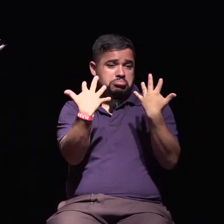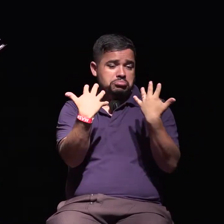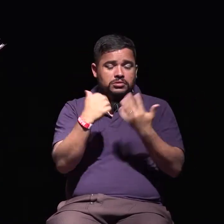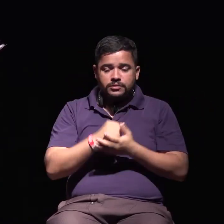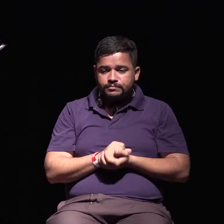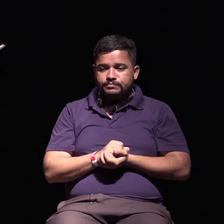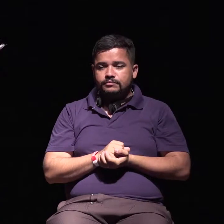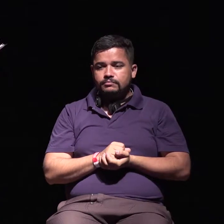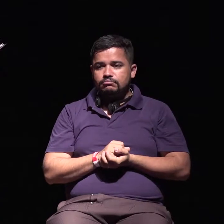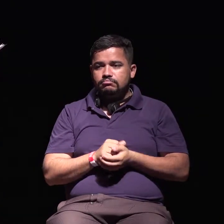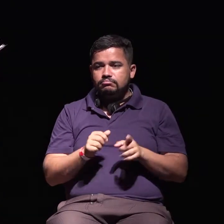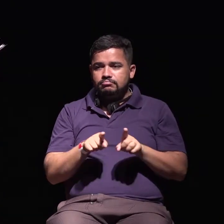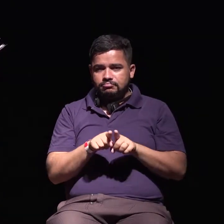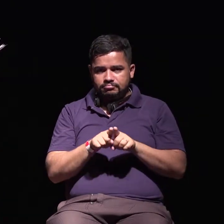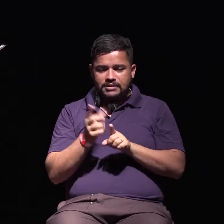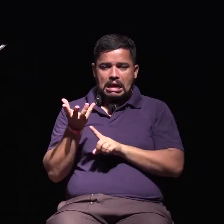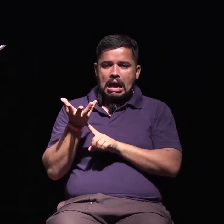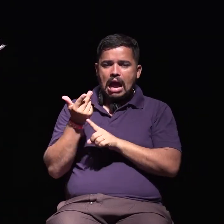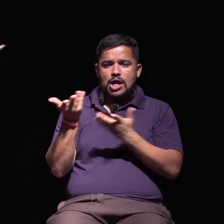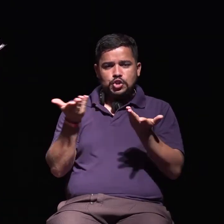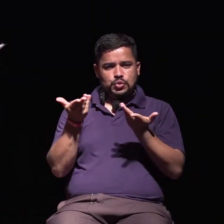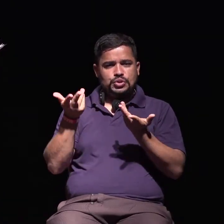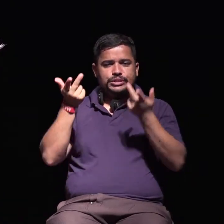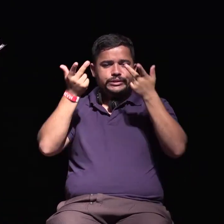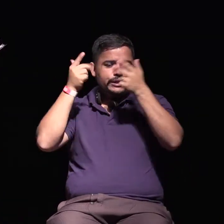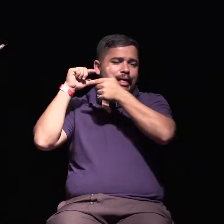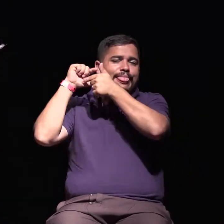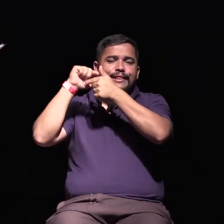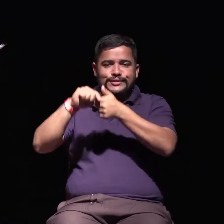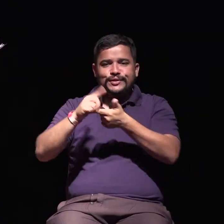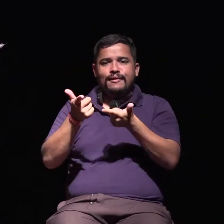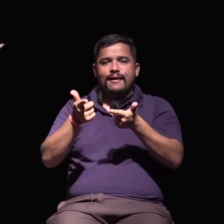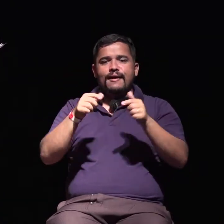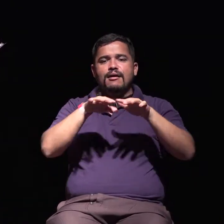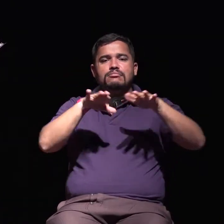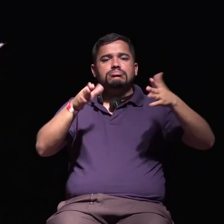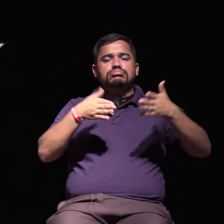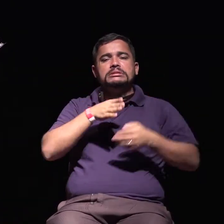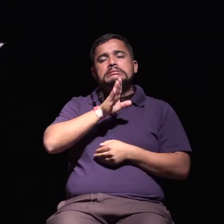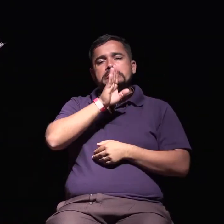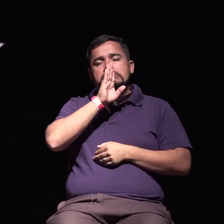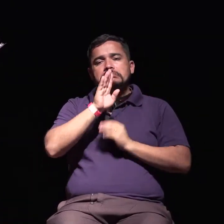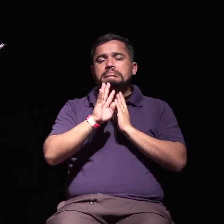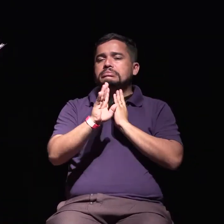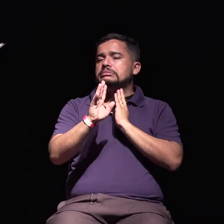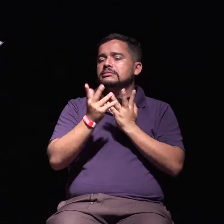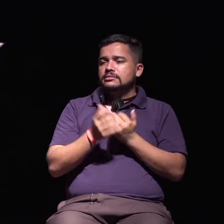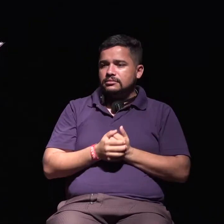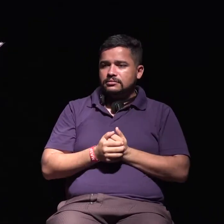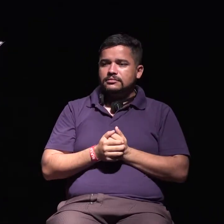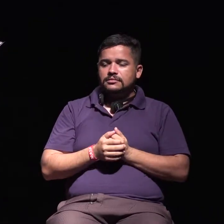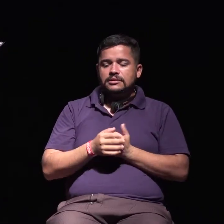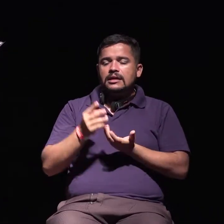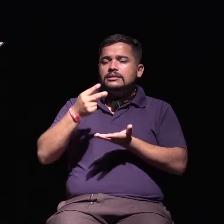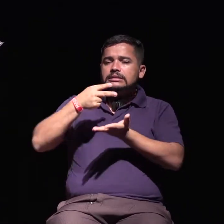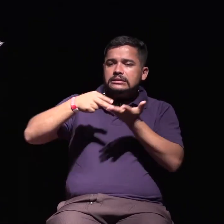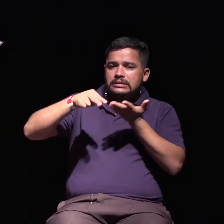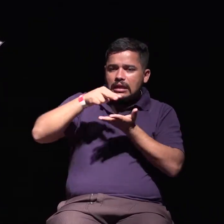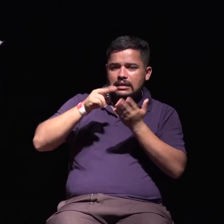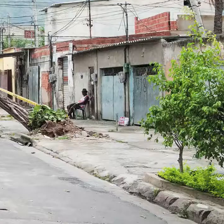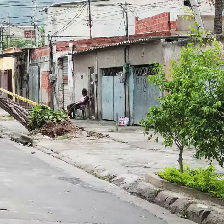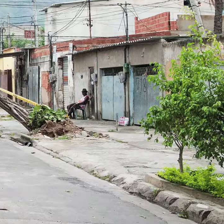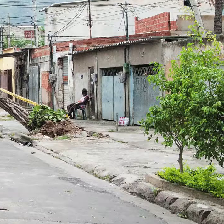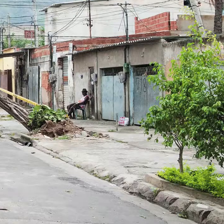da obra de arte tradicional, que exige seu lugar sagrado e uma recepção silenciosa, Dança Contemporânea em Domicílio busca integrar